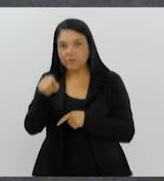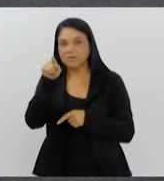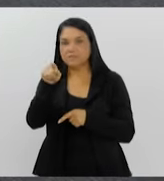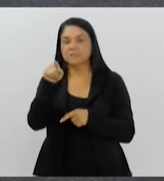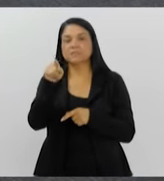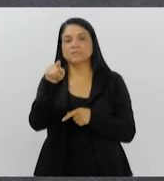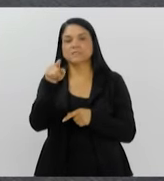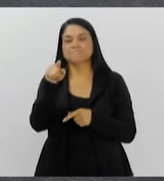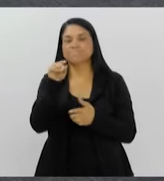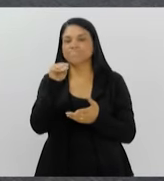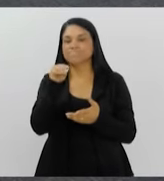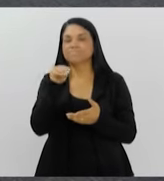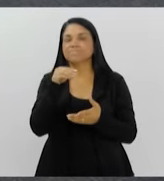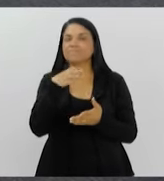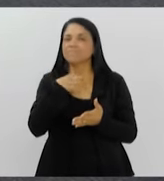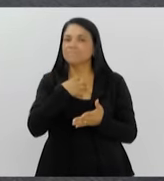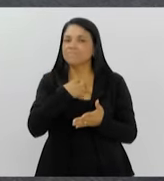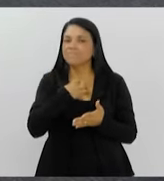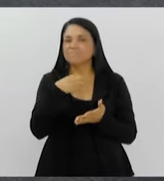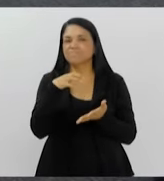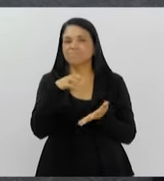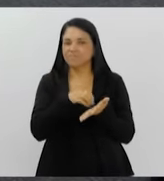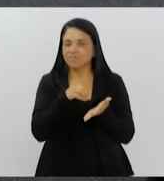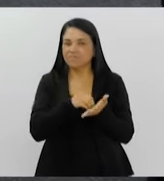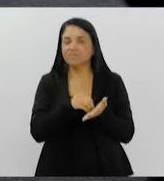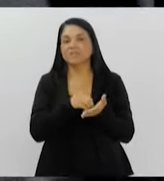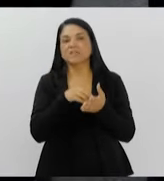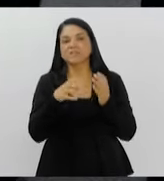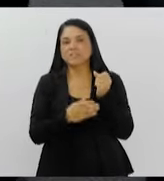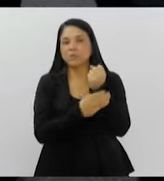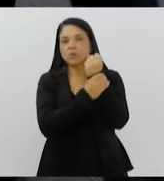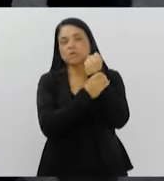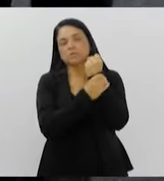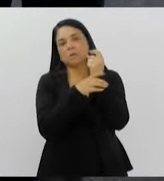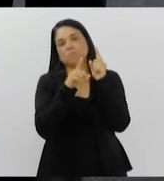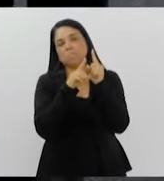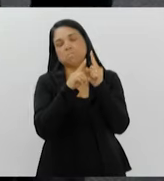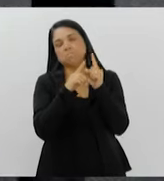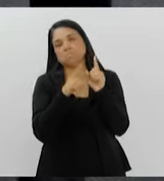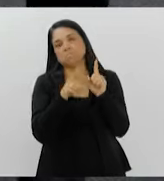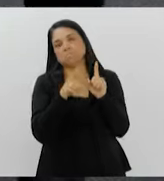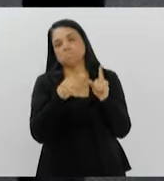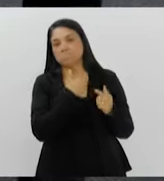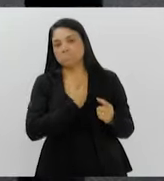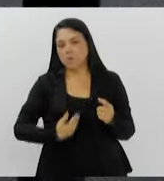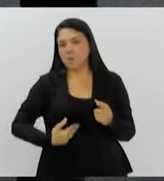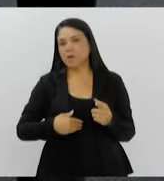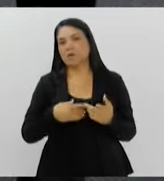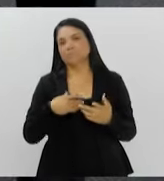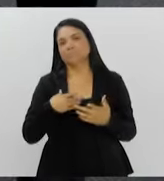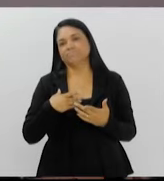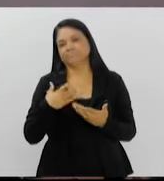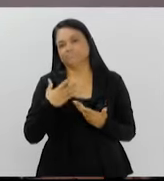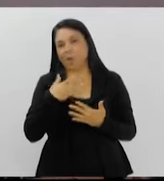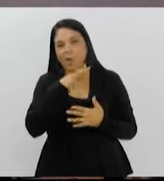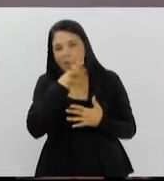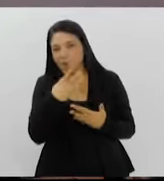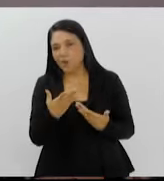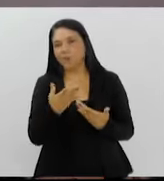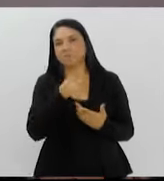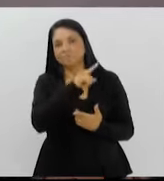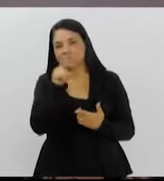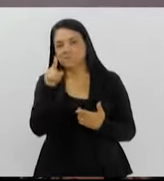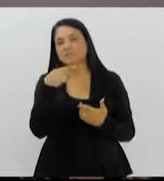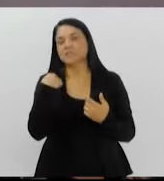falta que a segurança pública vai muito mal e que vocês fazem muita falta para fazer o Bom